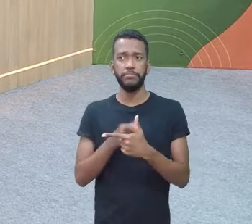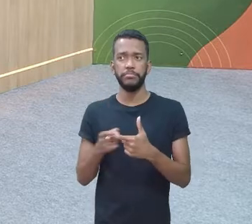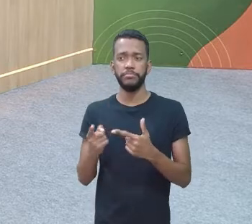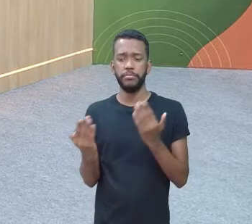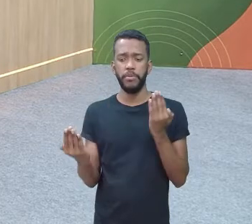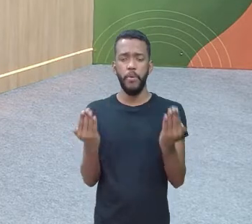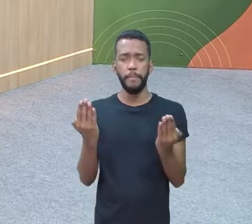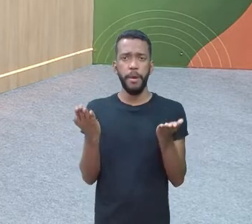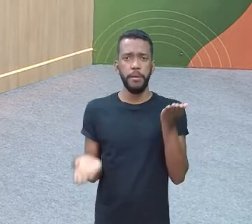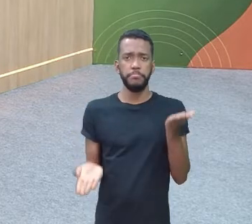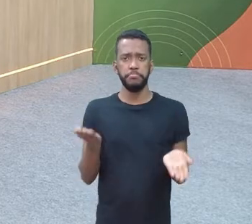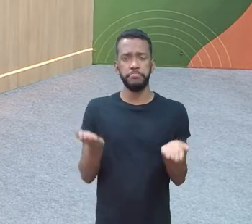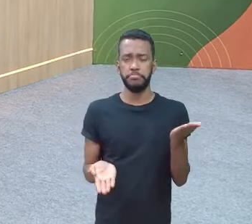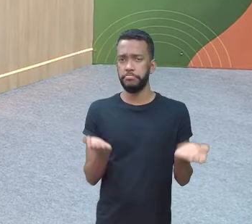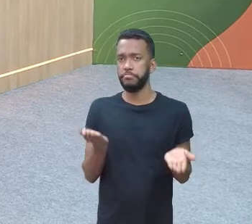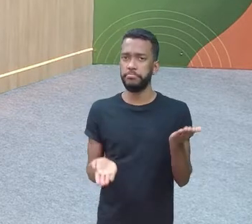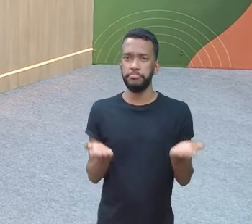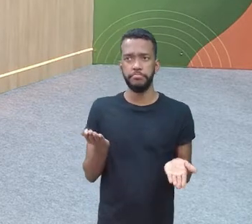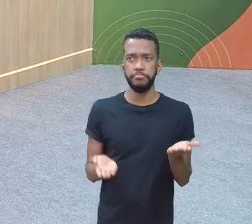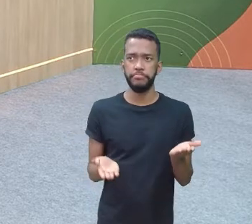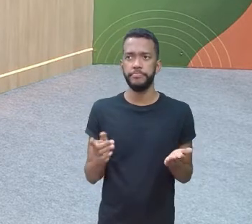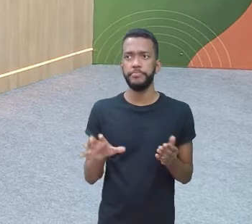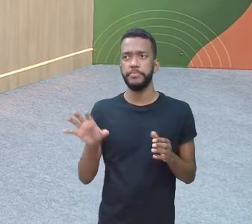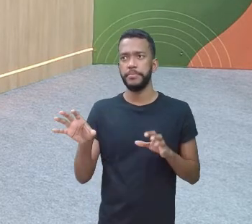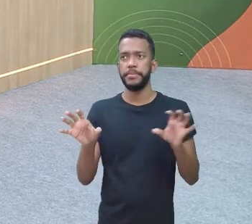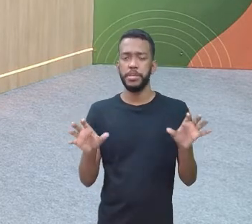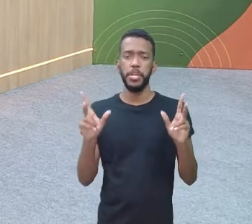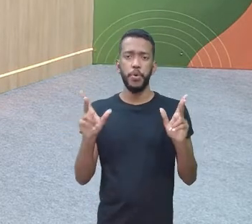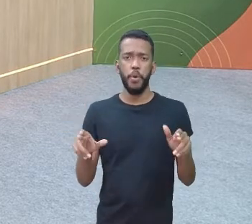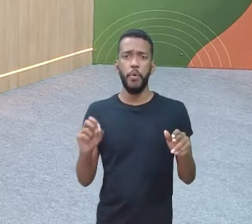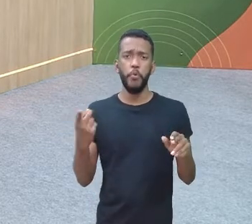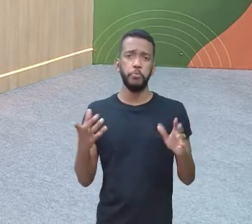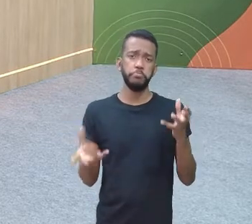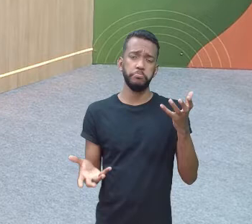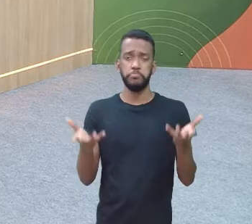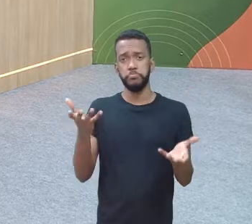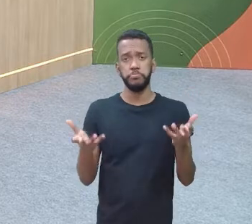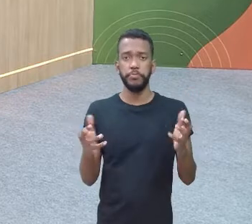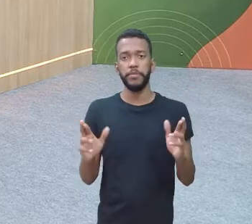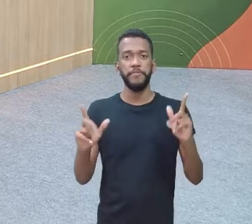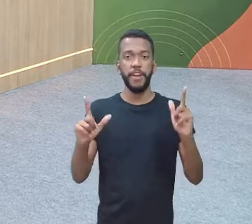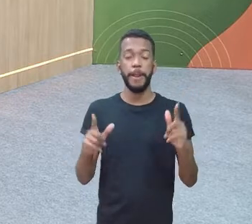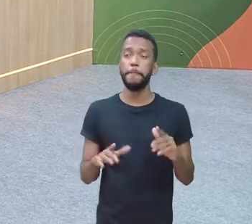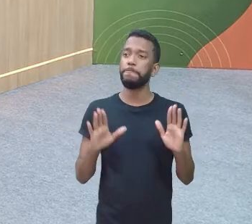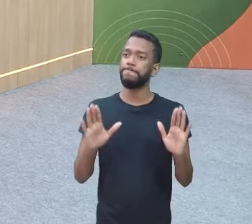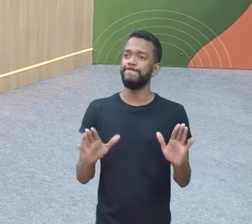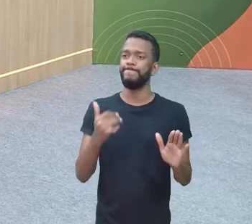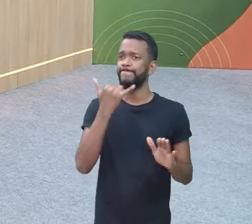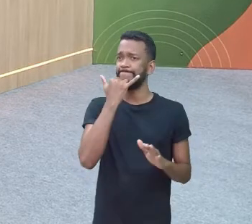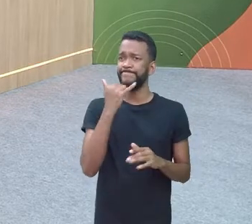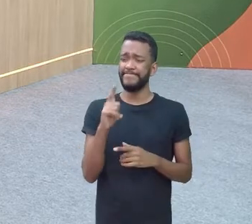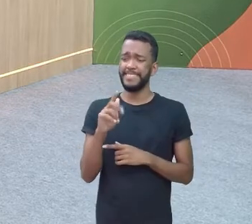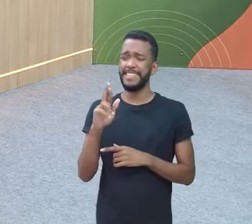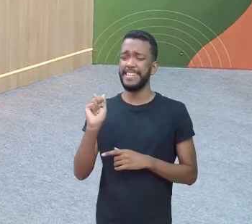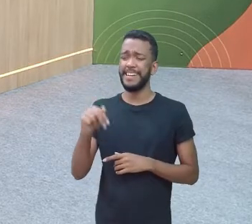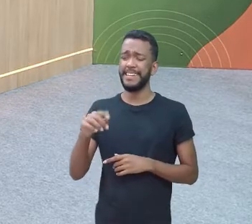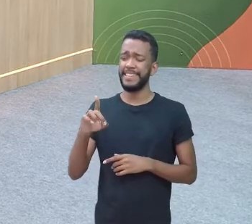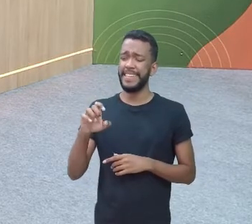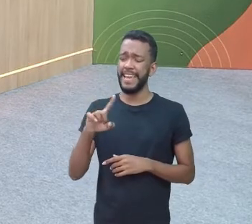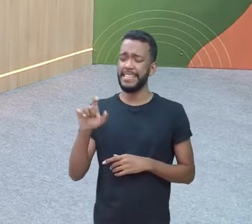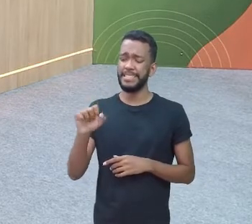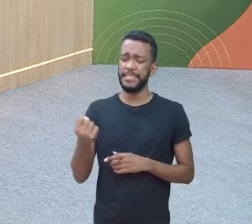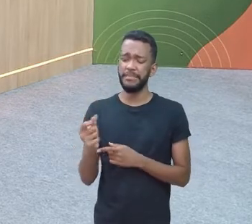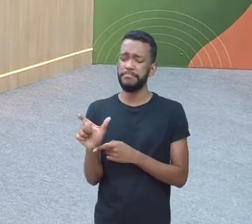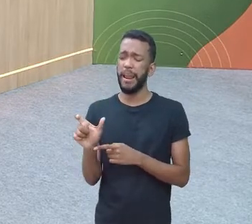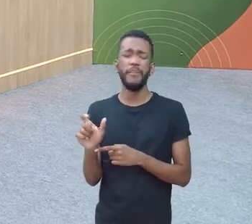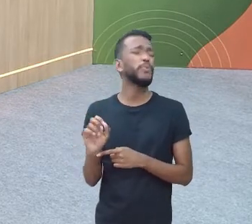tipo de relação entre dois valores de grandezas iguais ou diferentes. Professora, essa palavra aqui é nova. O que